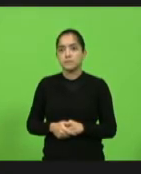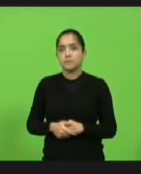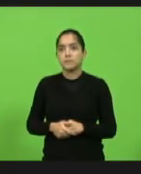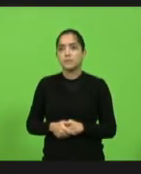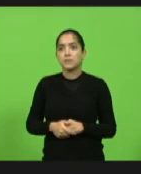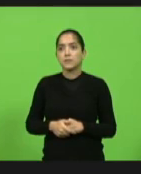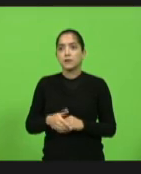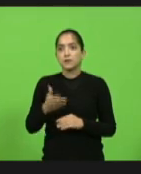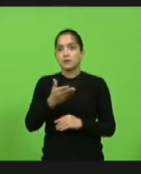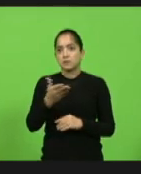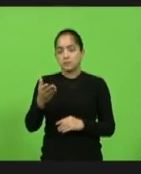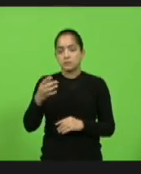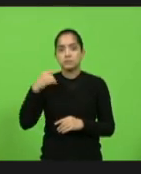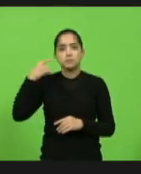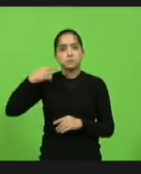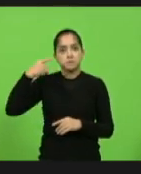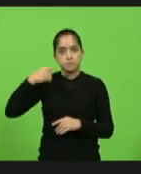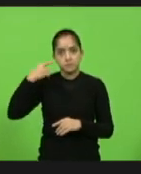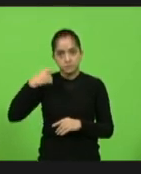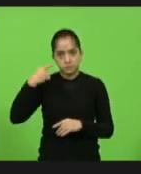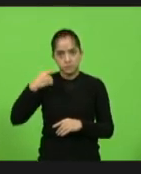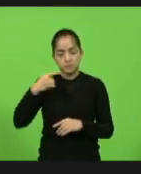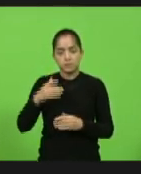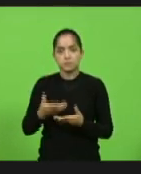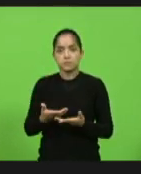Os ilustres advogados denunciantes